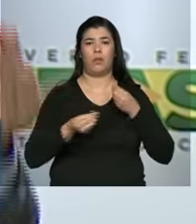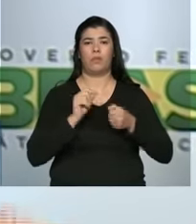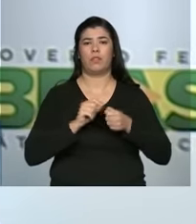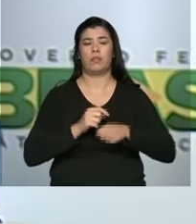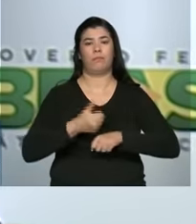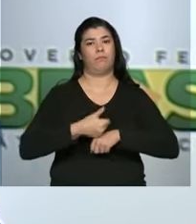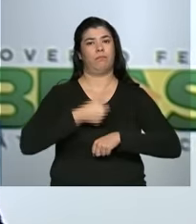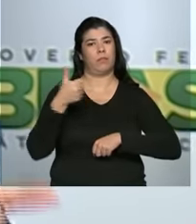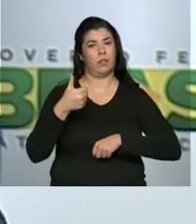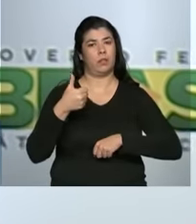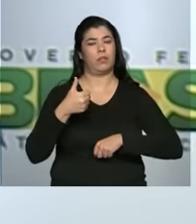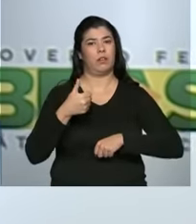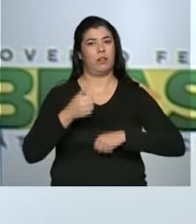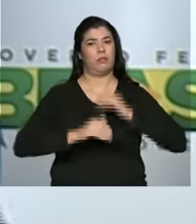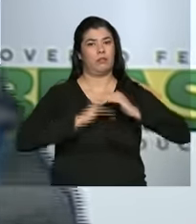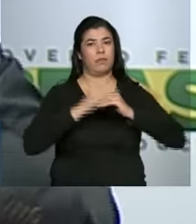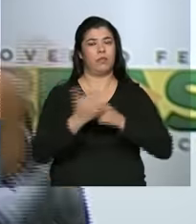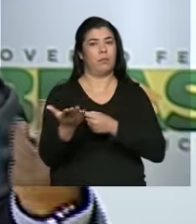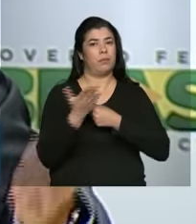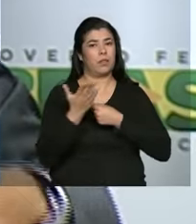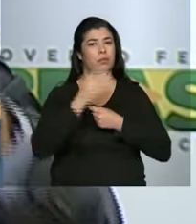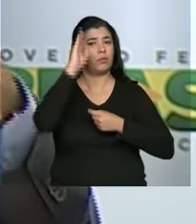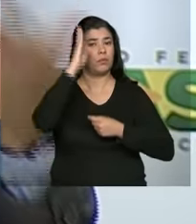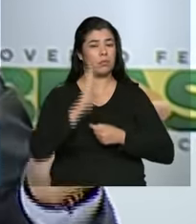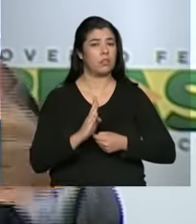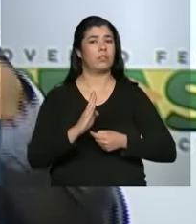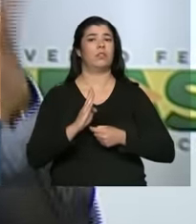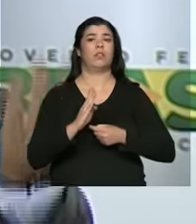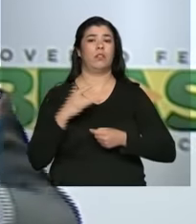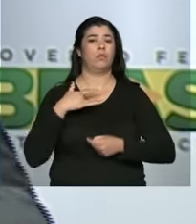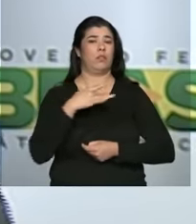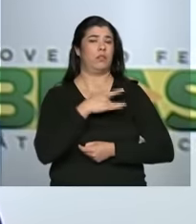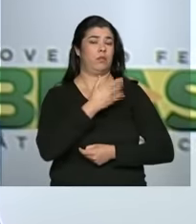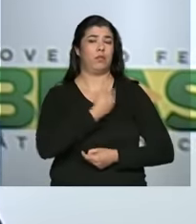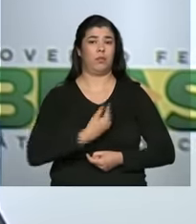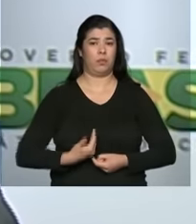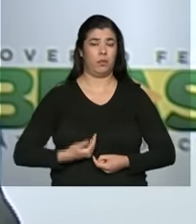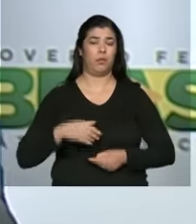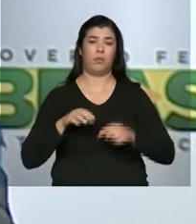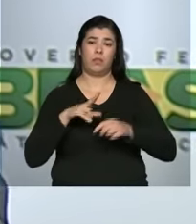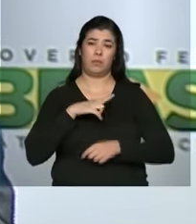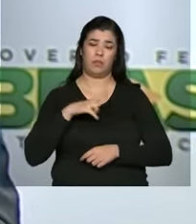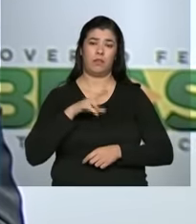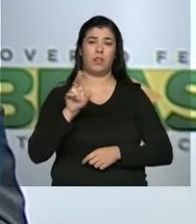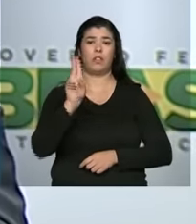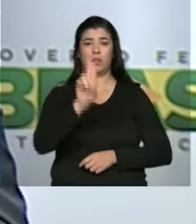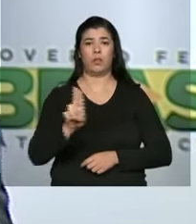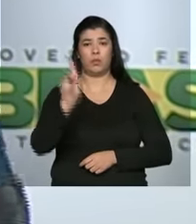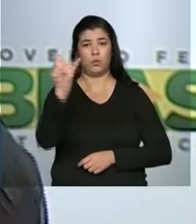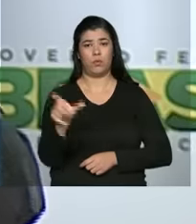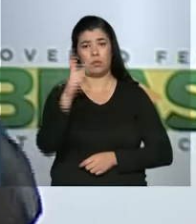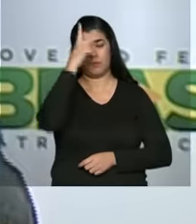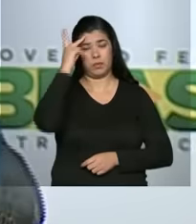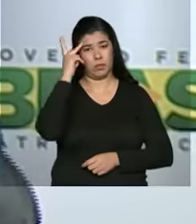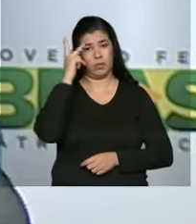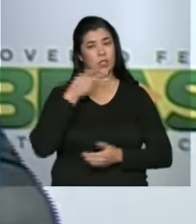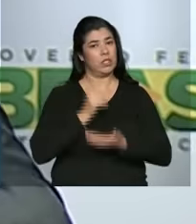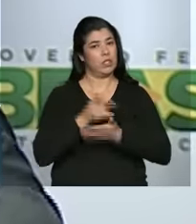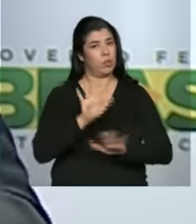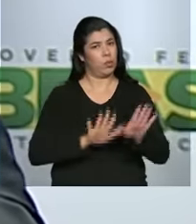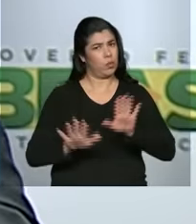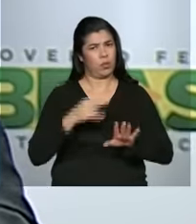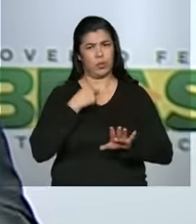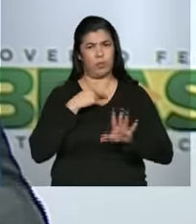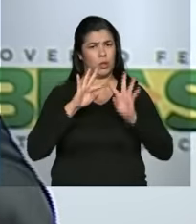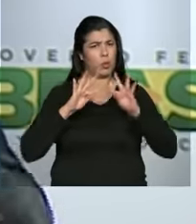aquilo que já fazem para nos ajudar ajudar o Brasil ajudar a saúde pública a saúde privada e principalmente os usuários mas sempre com cuidado para